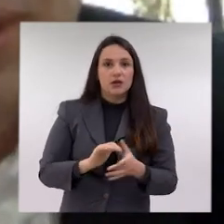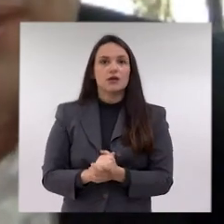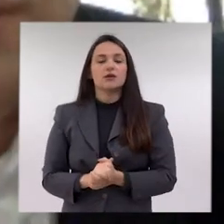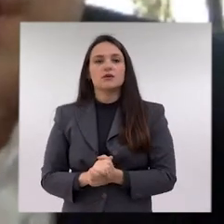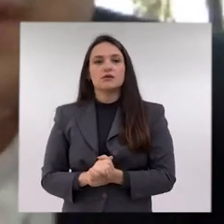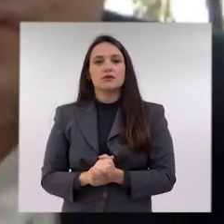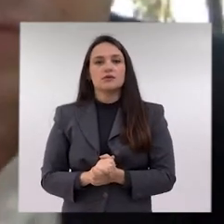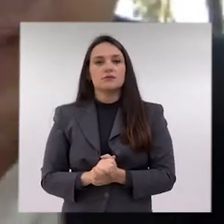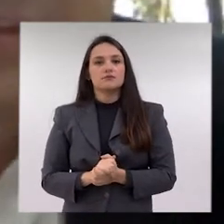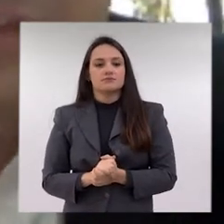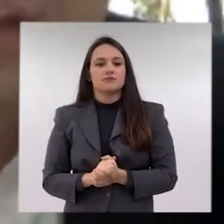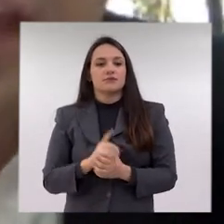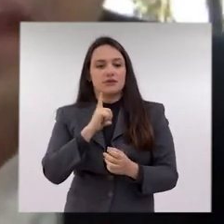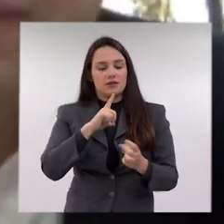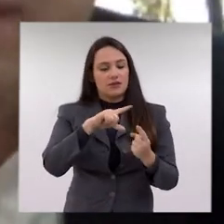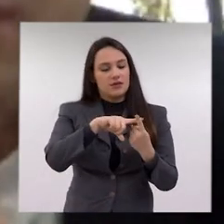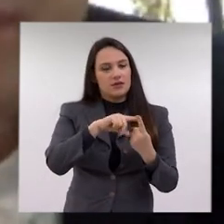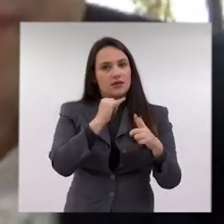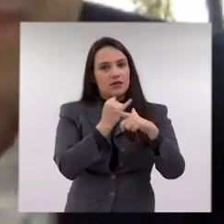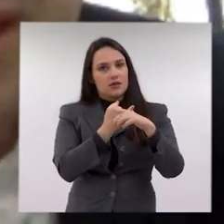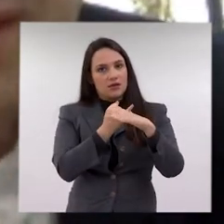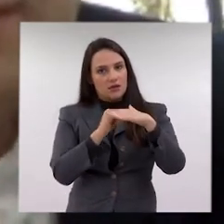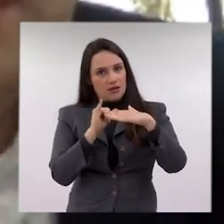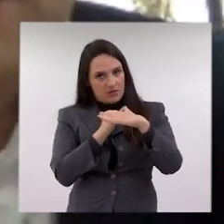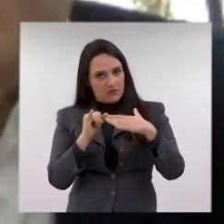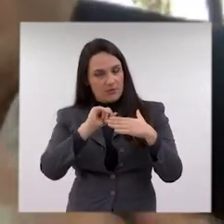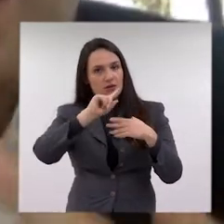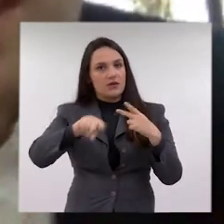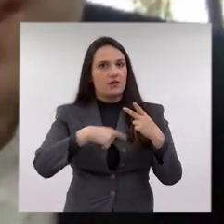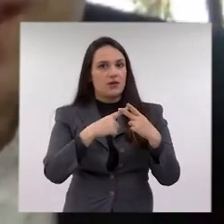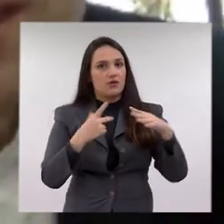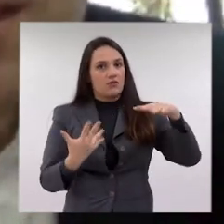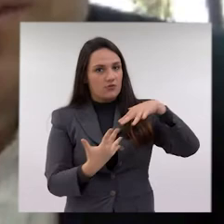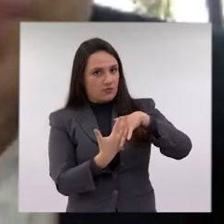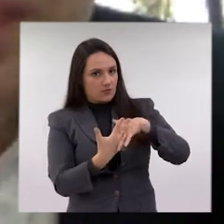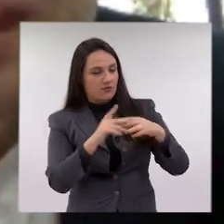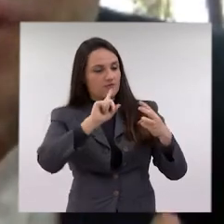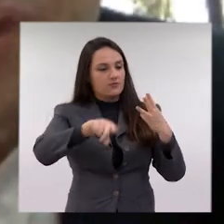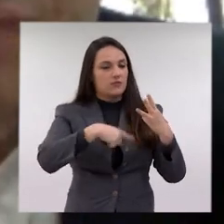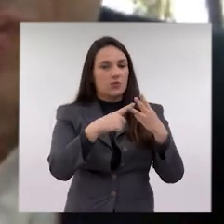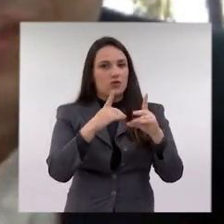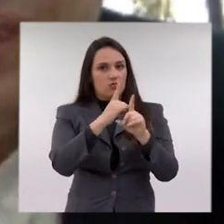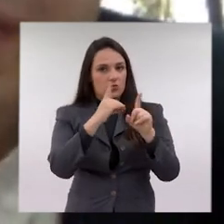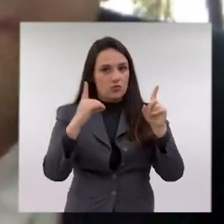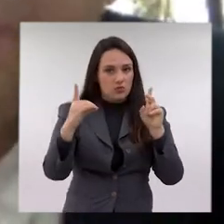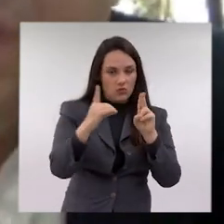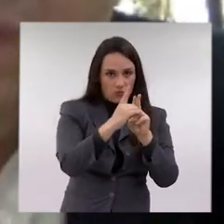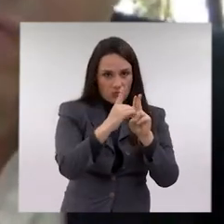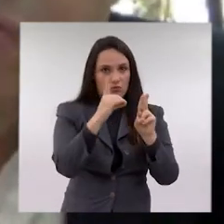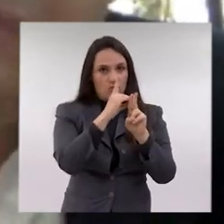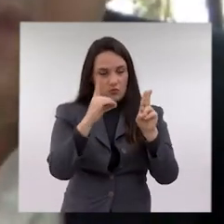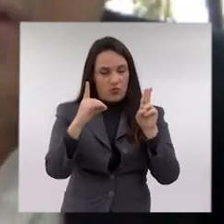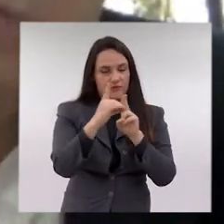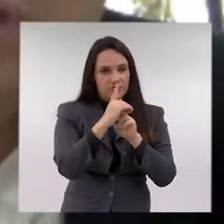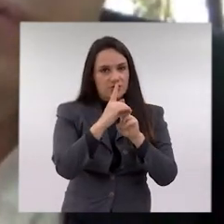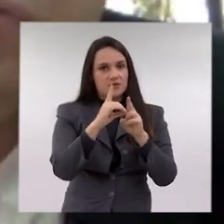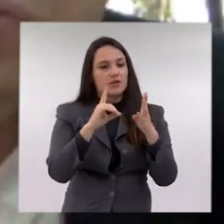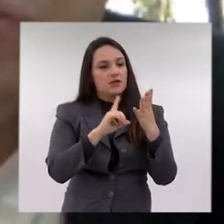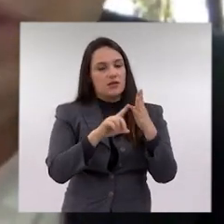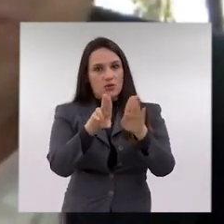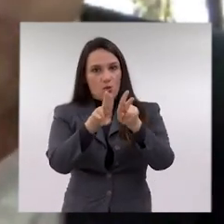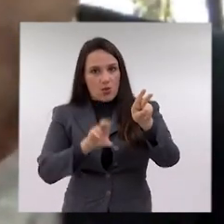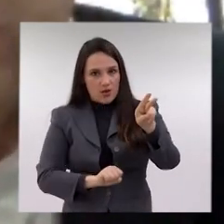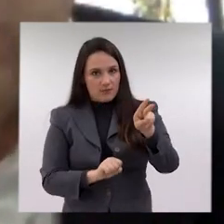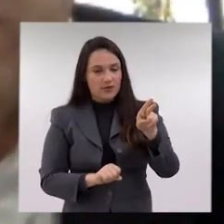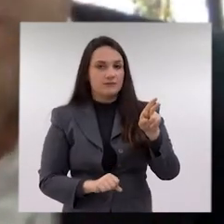instituições públicas, são 3 federais, né, a UFMS, a UFGD, o Instituto Federal de Mato